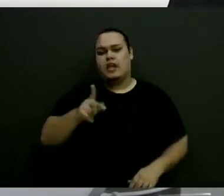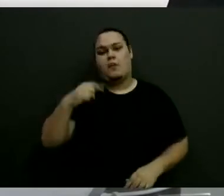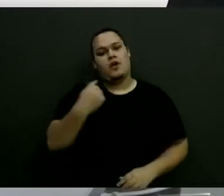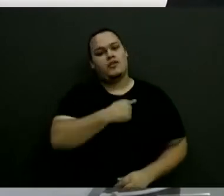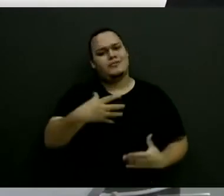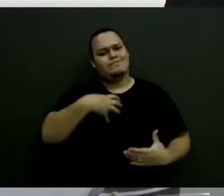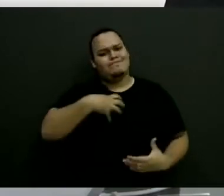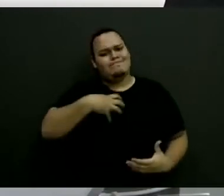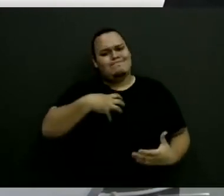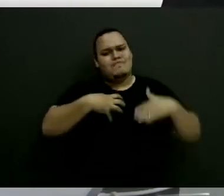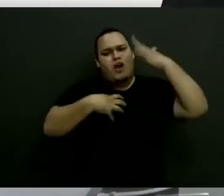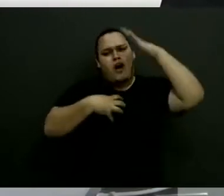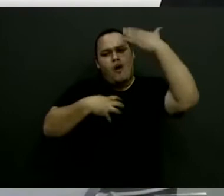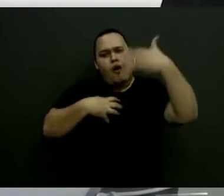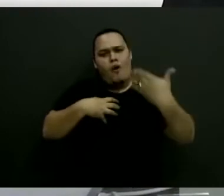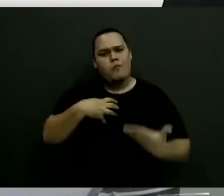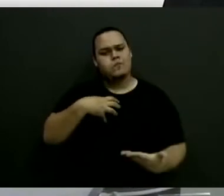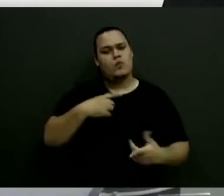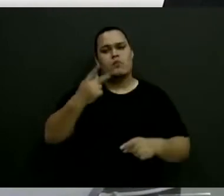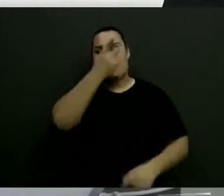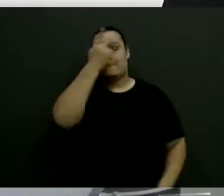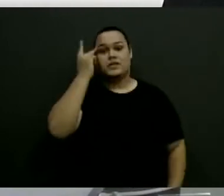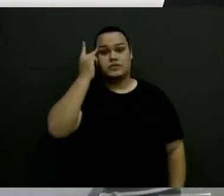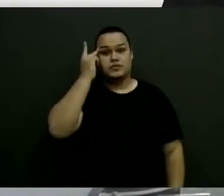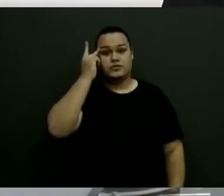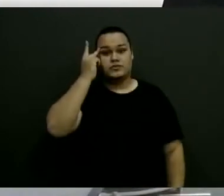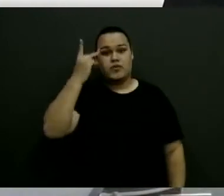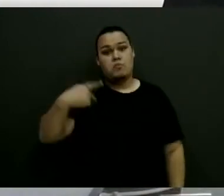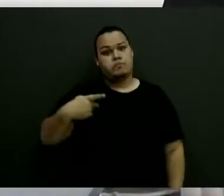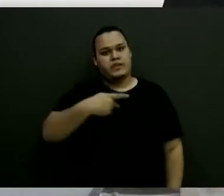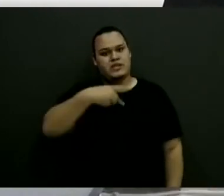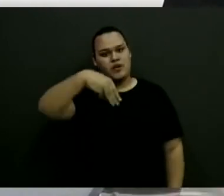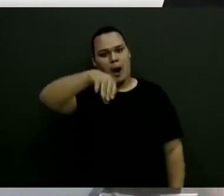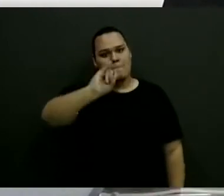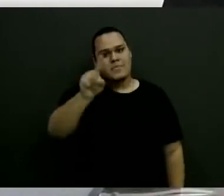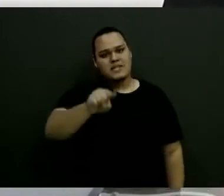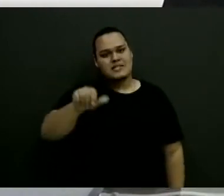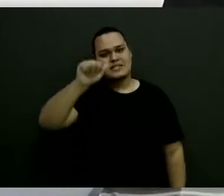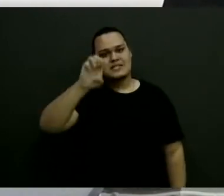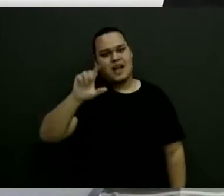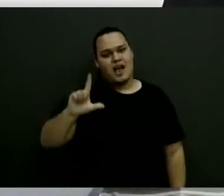honra a gente poder ter uma pessoa como o pastor Misael, com tanta